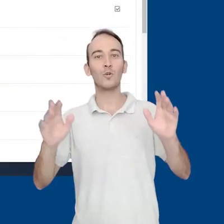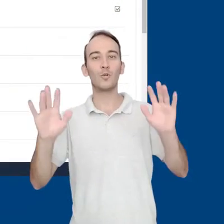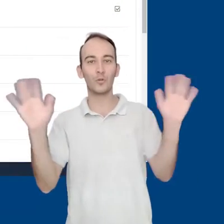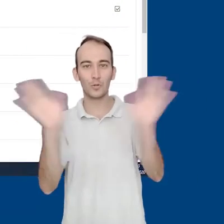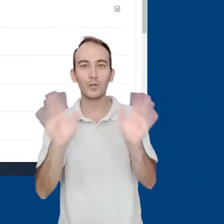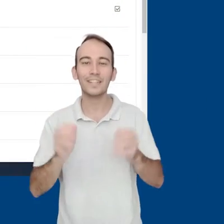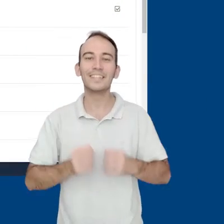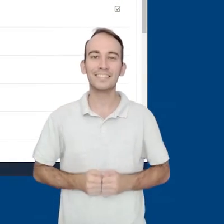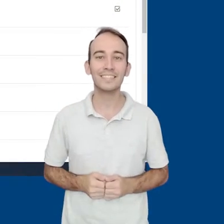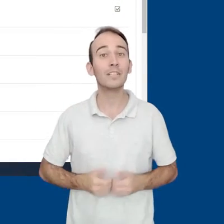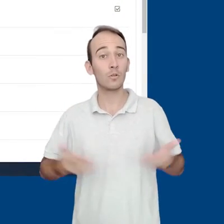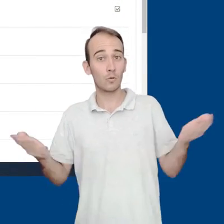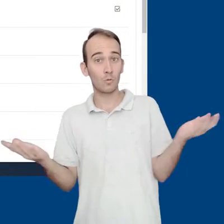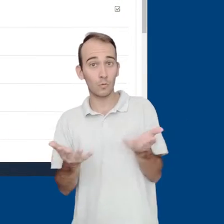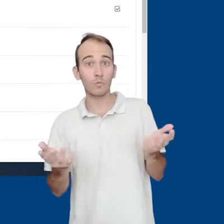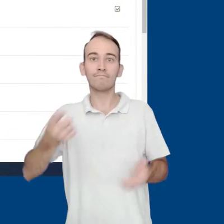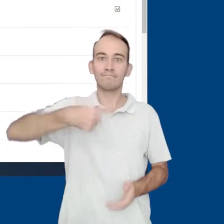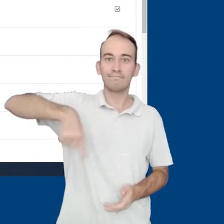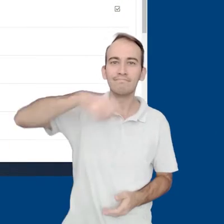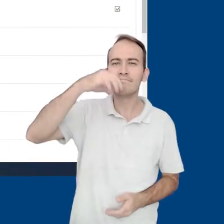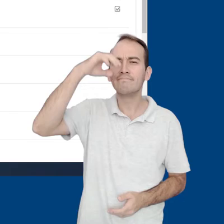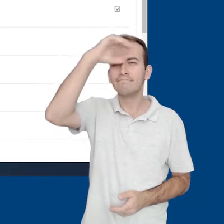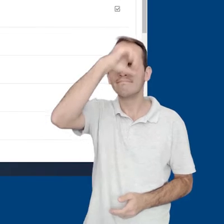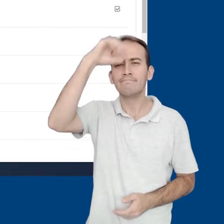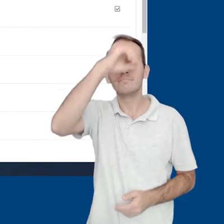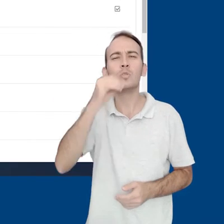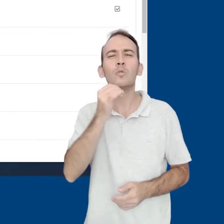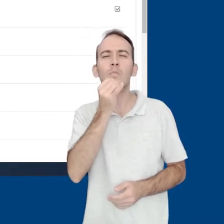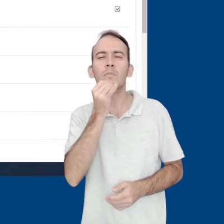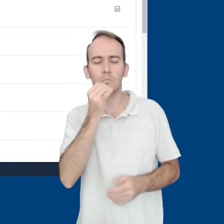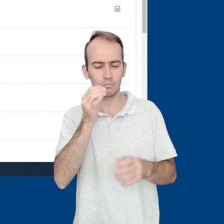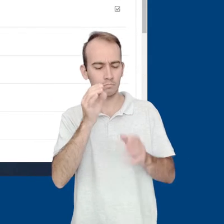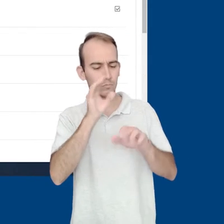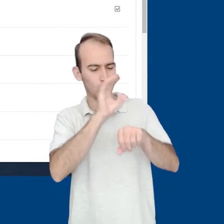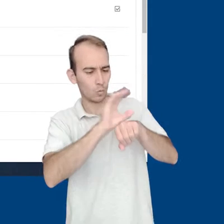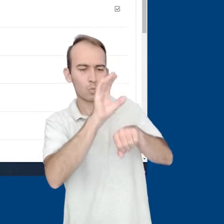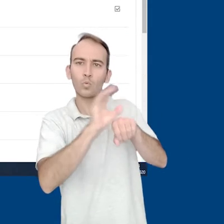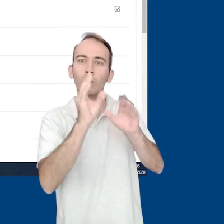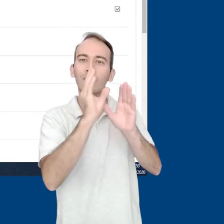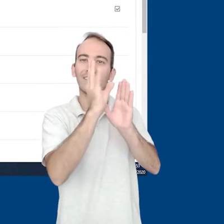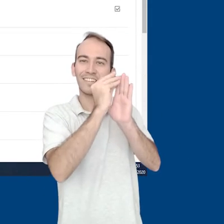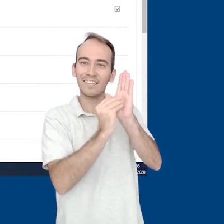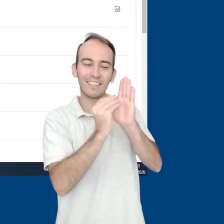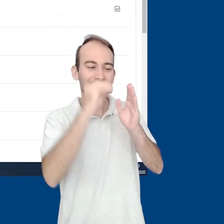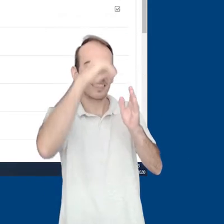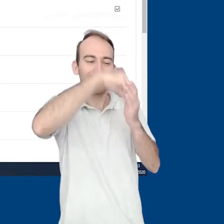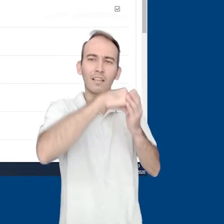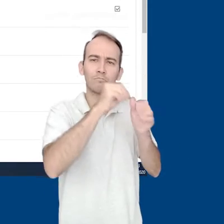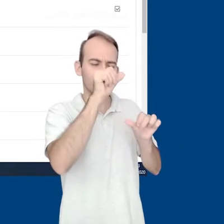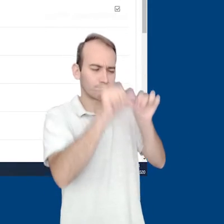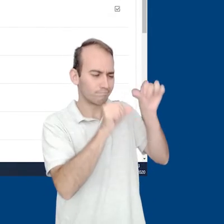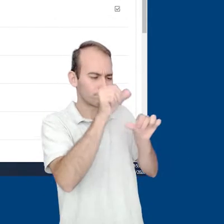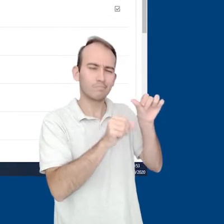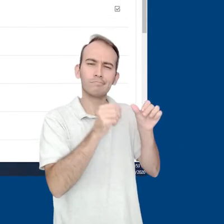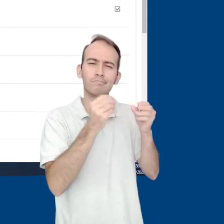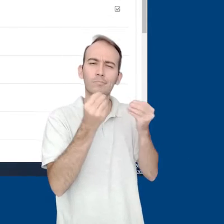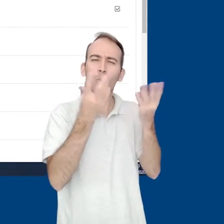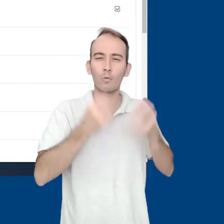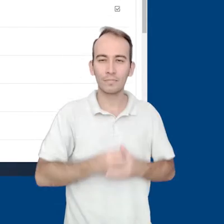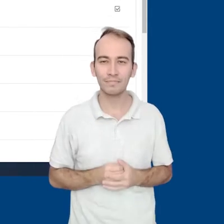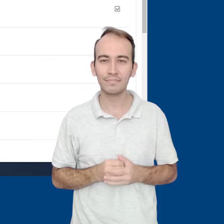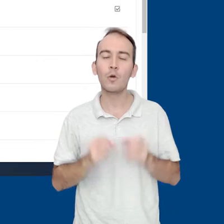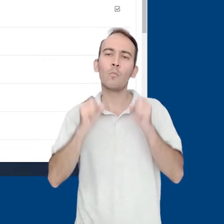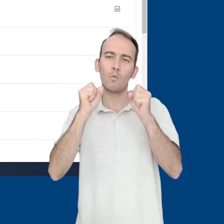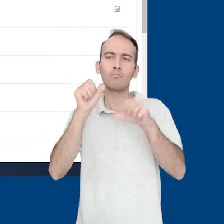Olá, hoje vamos aprender como modificar o conteúdo de um curso.